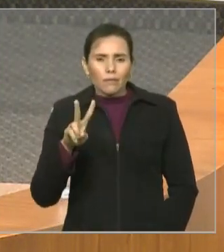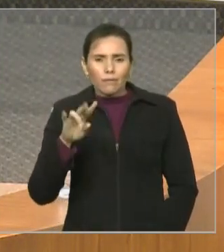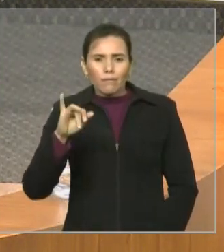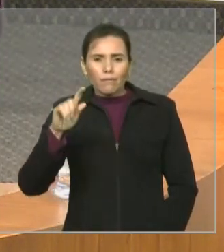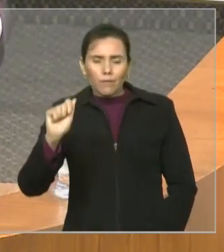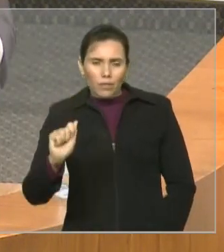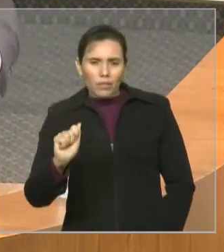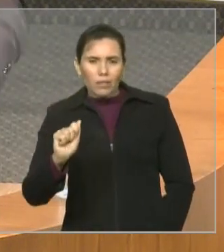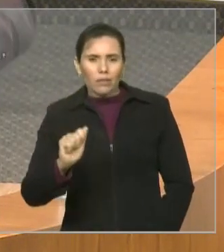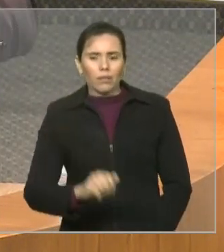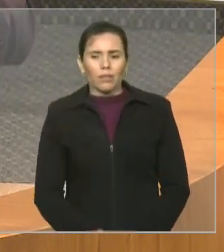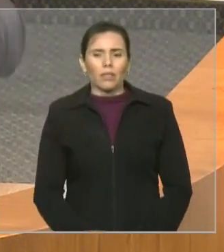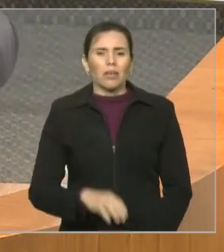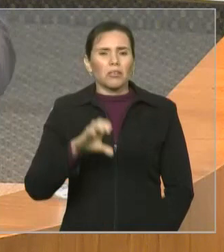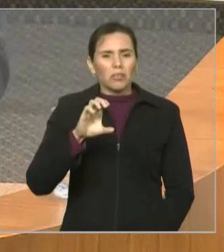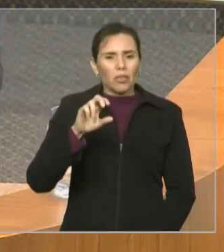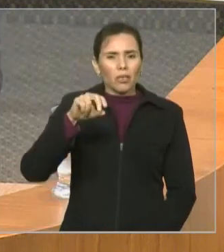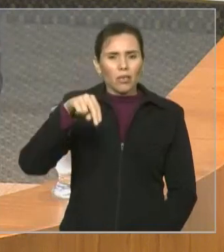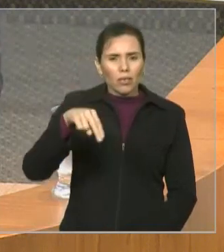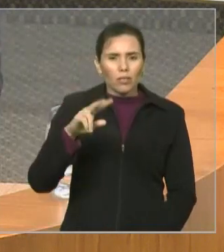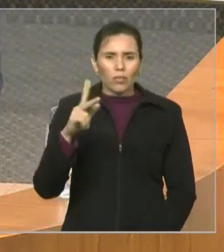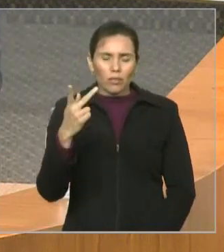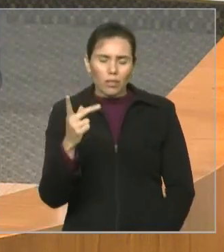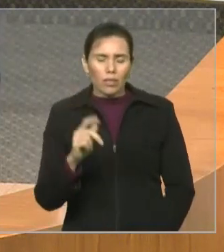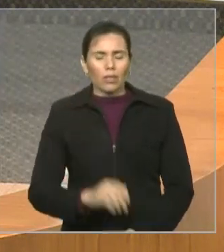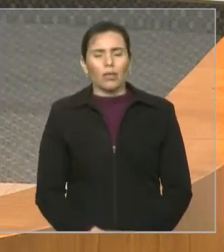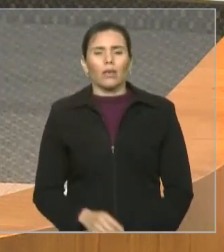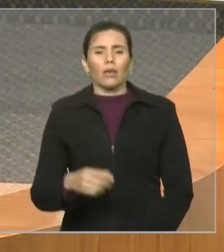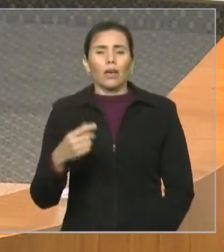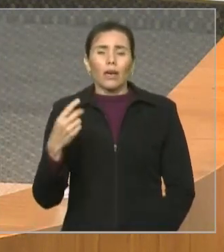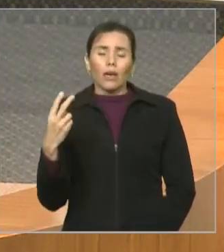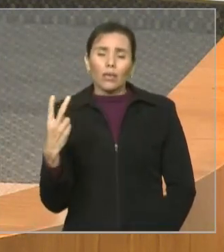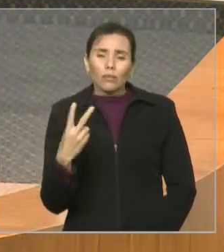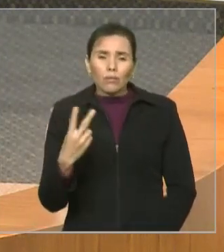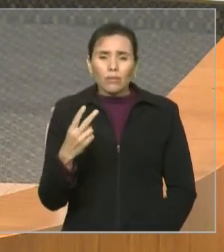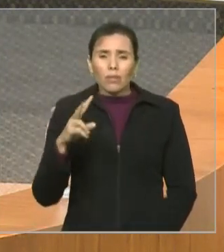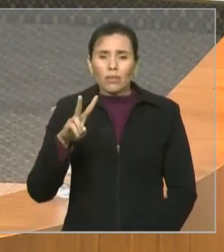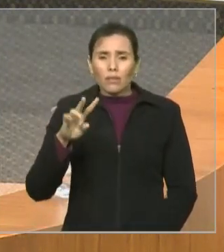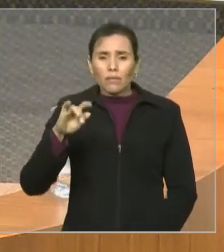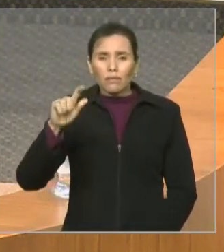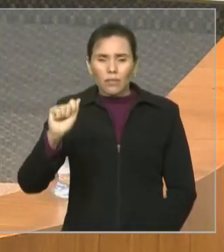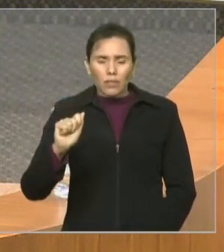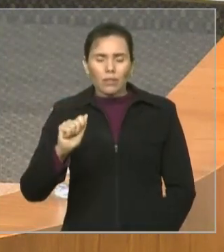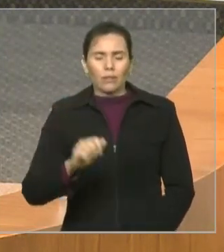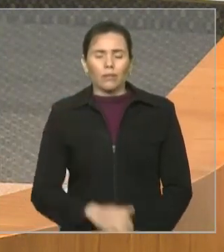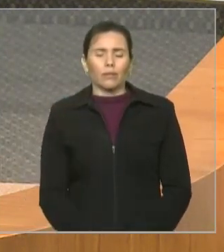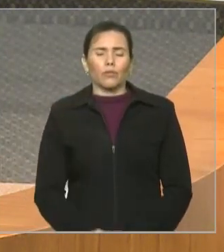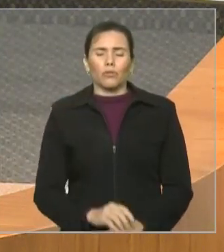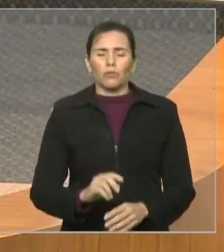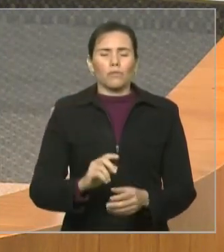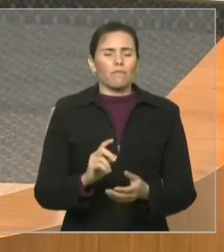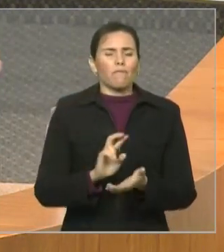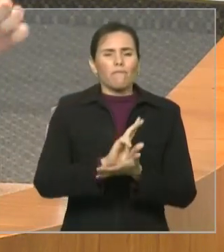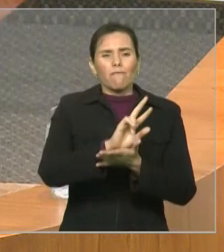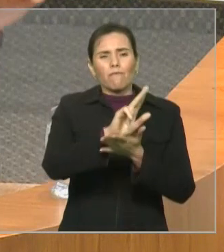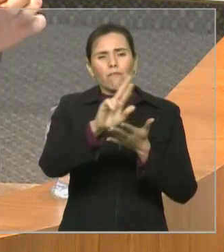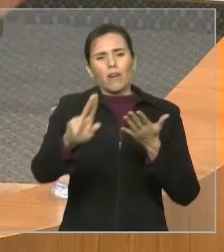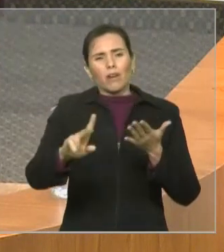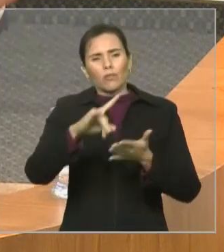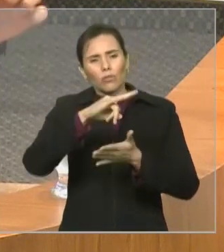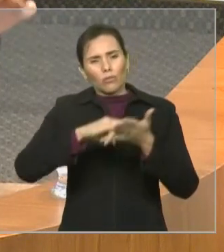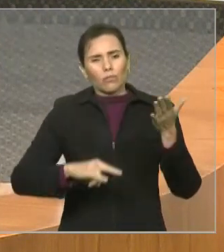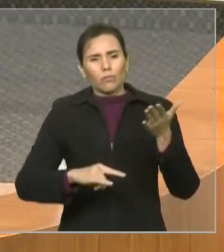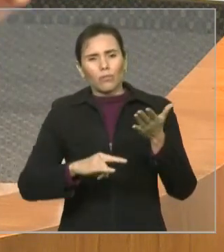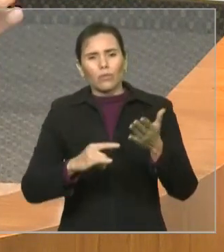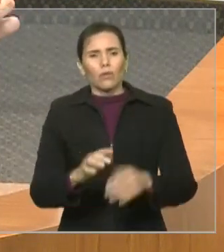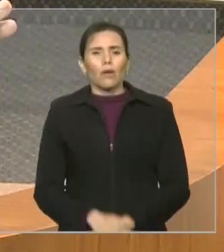via da CNH, a segunda via da carteira de trabalho, a segunda via de todos os documentos, bastará para que o cidadão emita apenas a